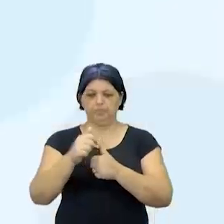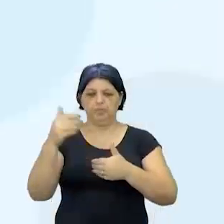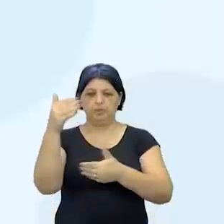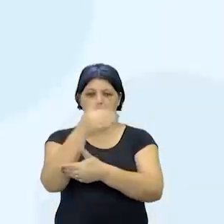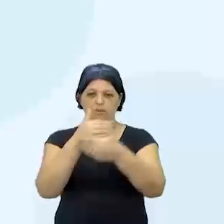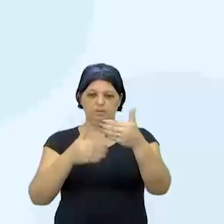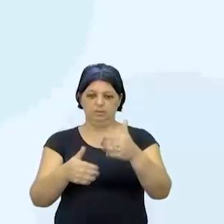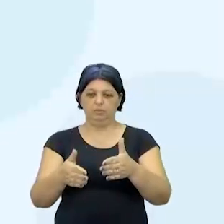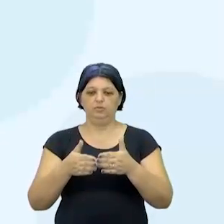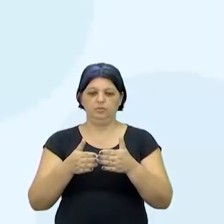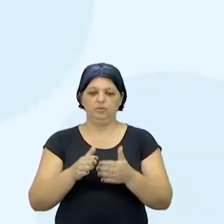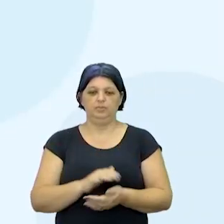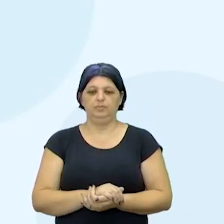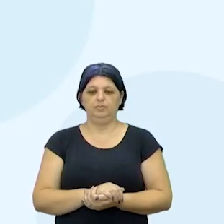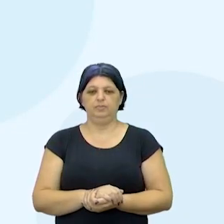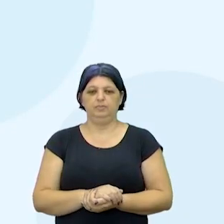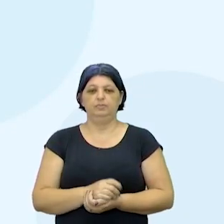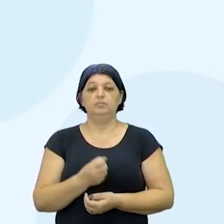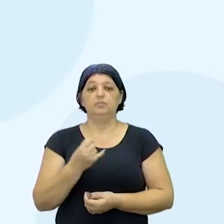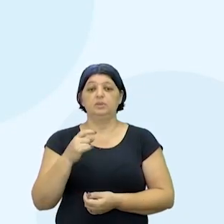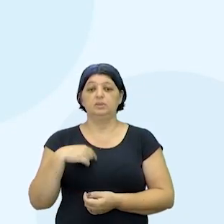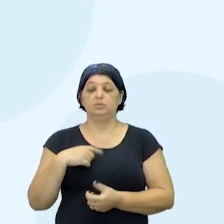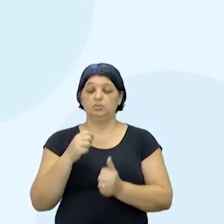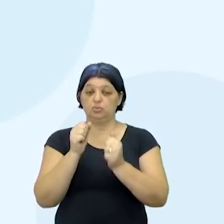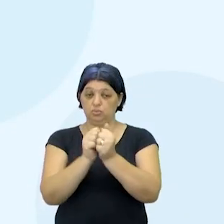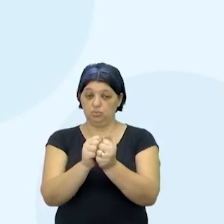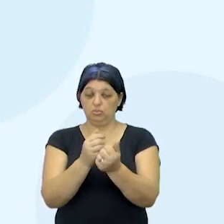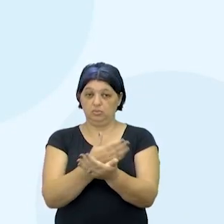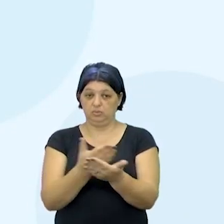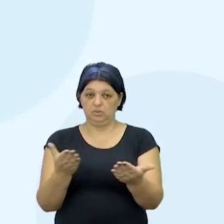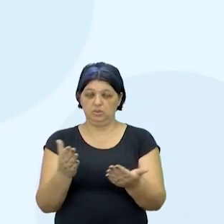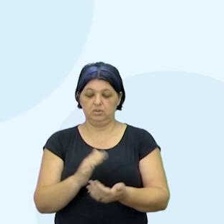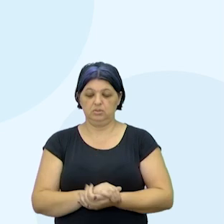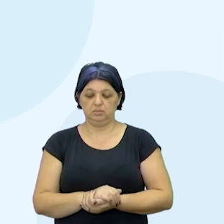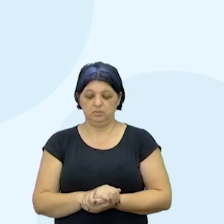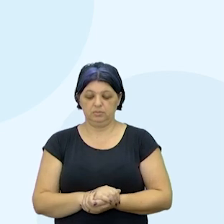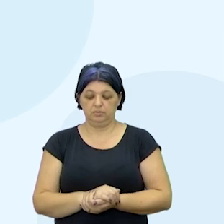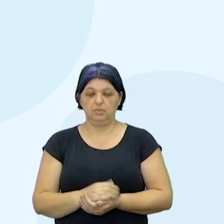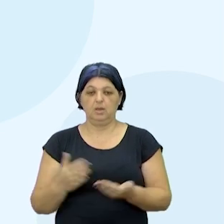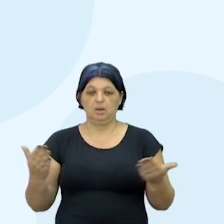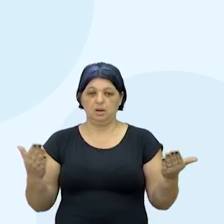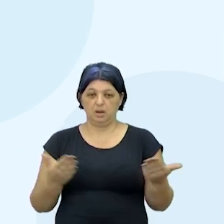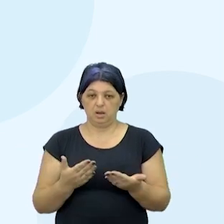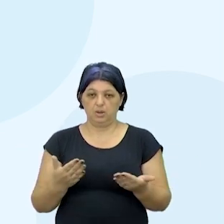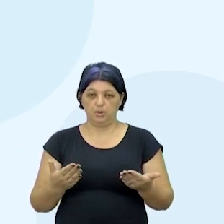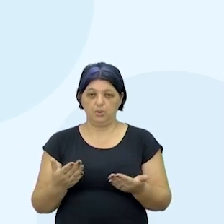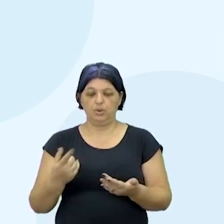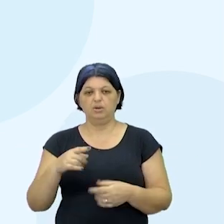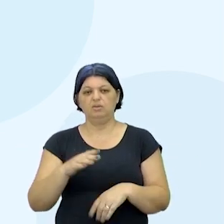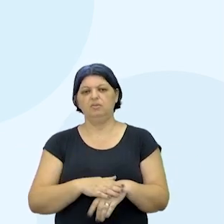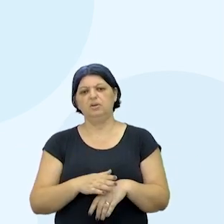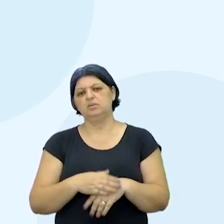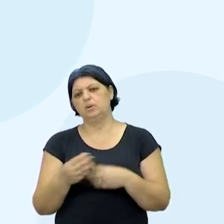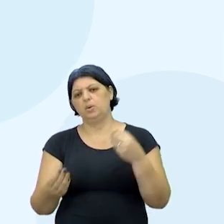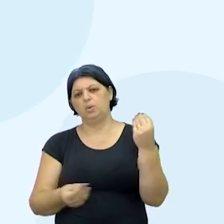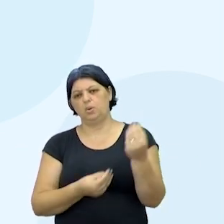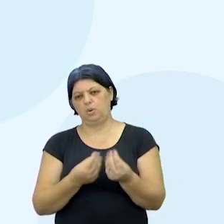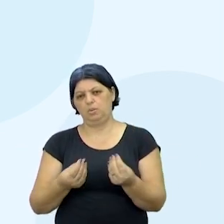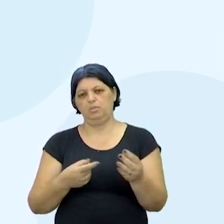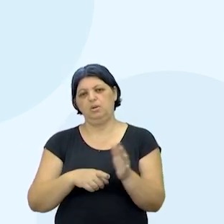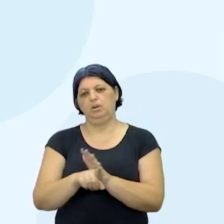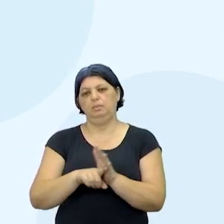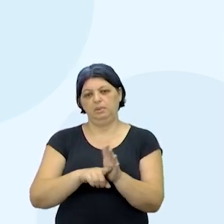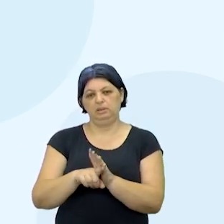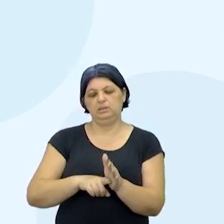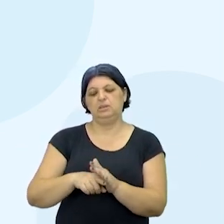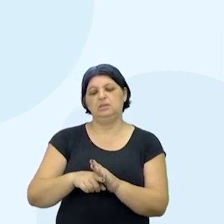por favor. Se eu estivesse aí com vocês, né, agora a gente faria análises,